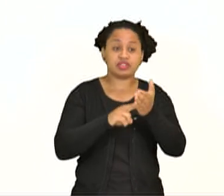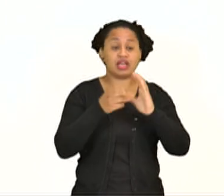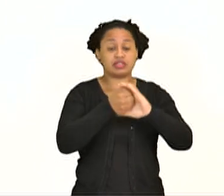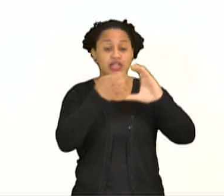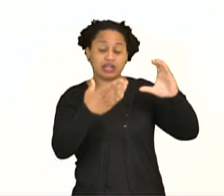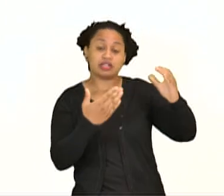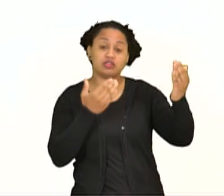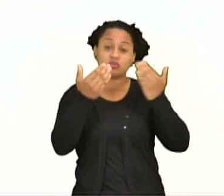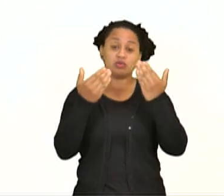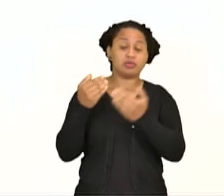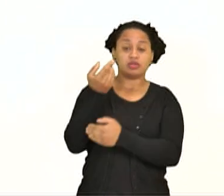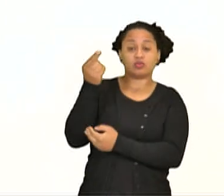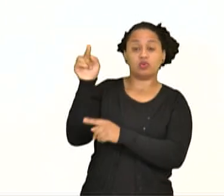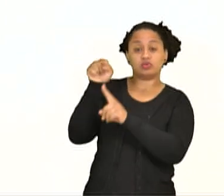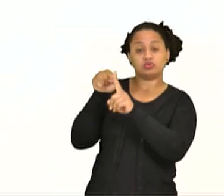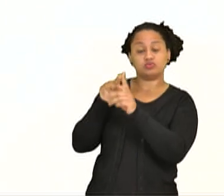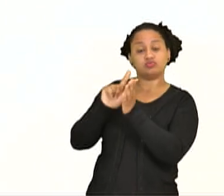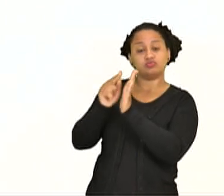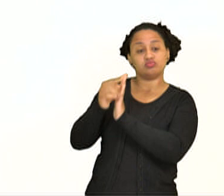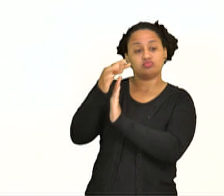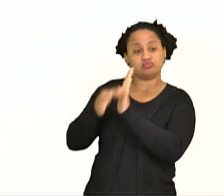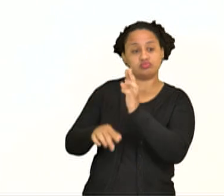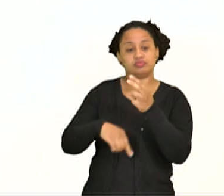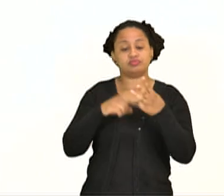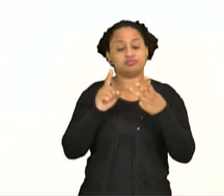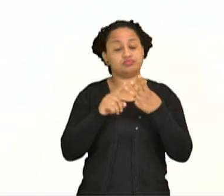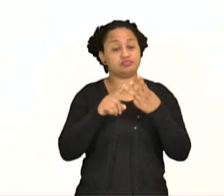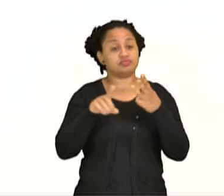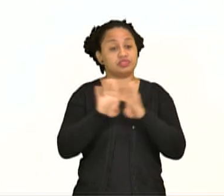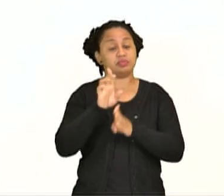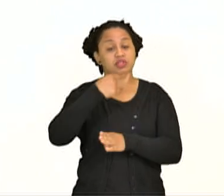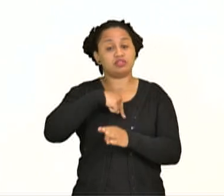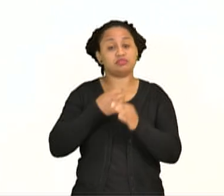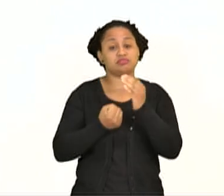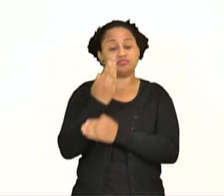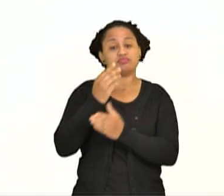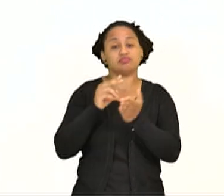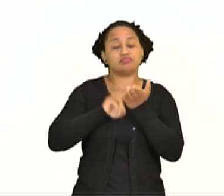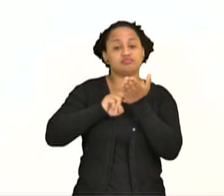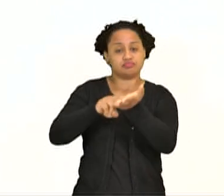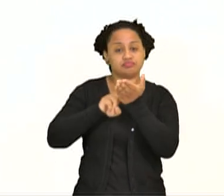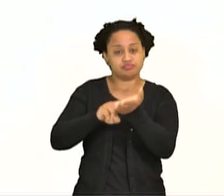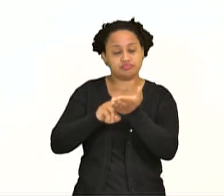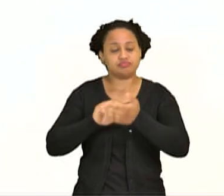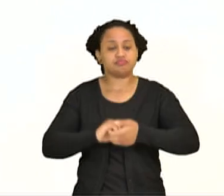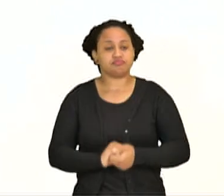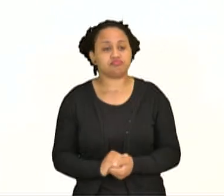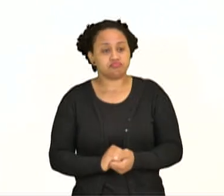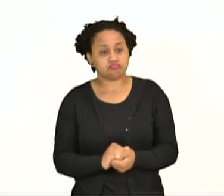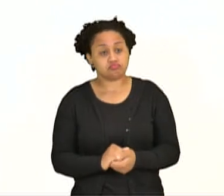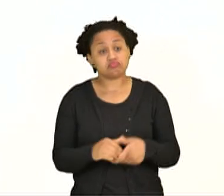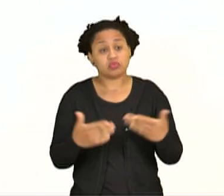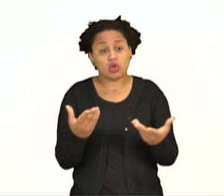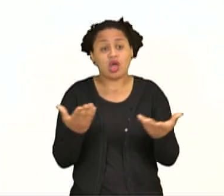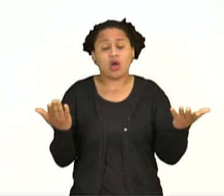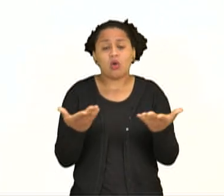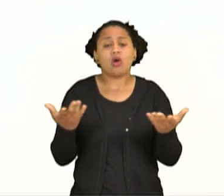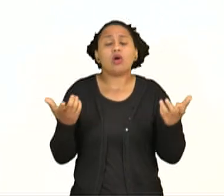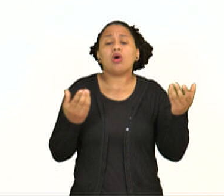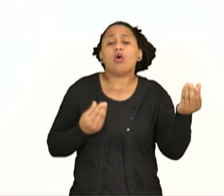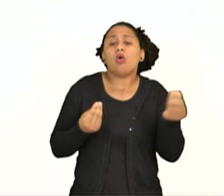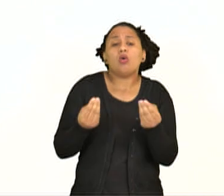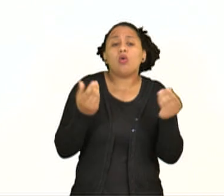tipo de texto. E nós vamos também produzir uma carta. Em quais situações atualmente usamos